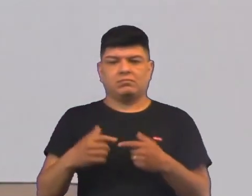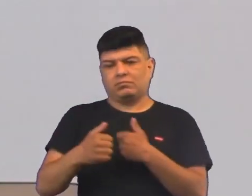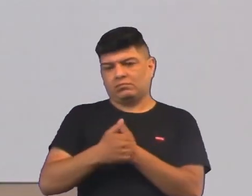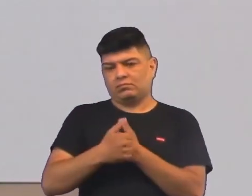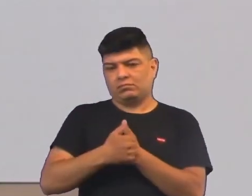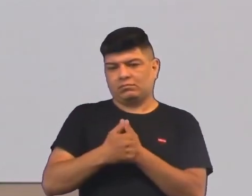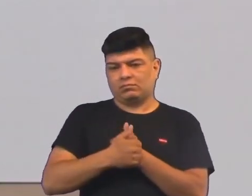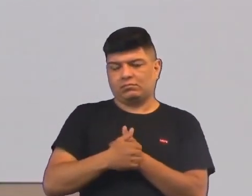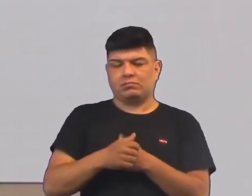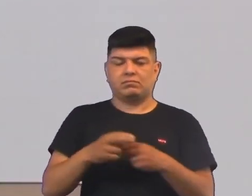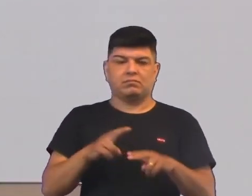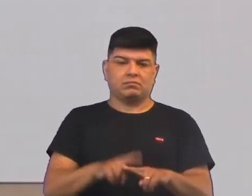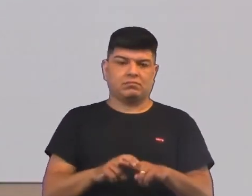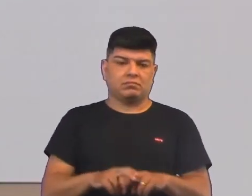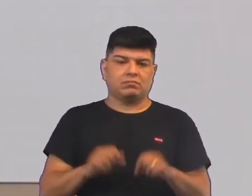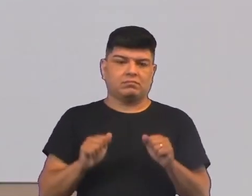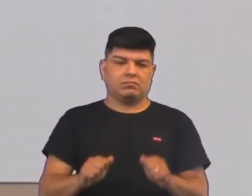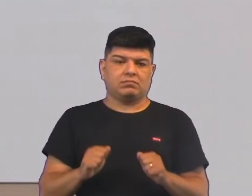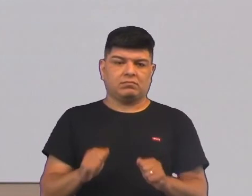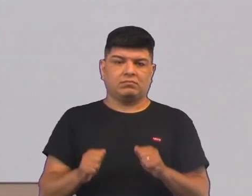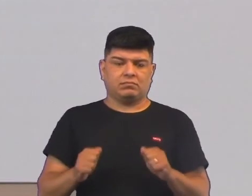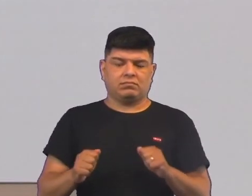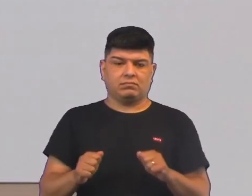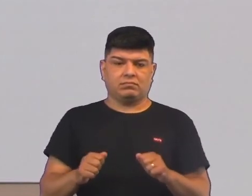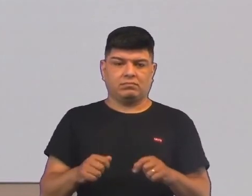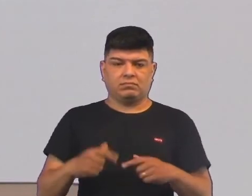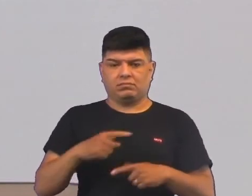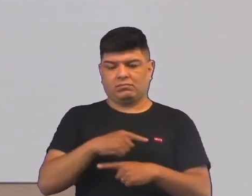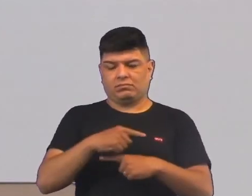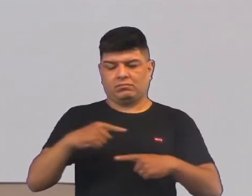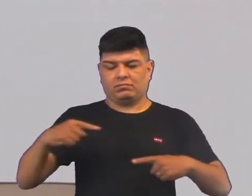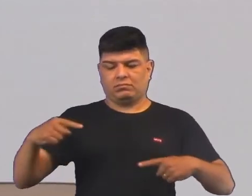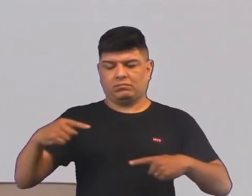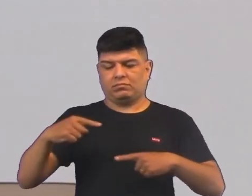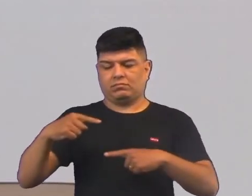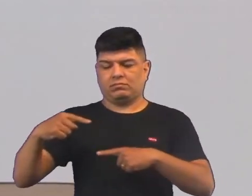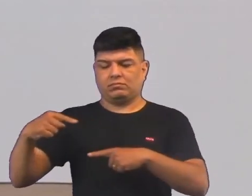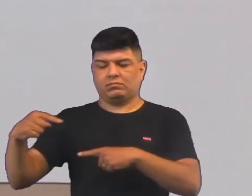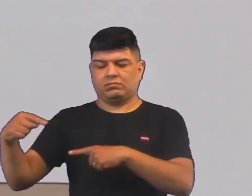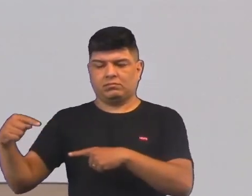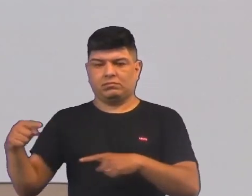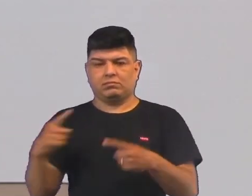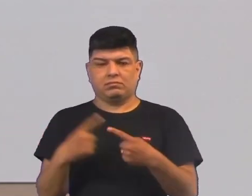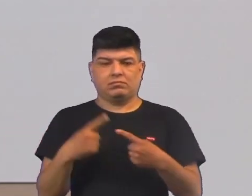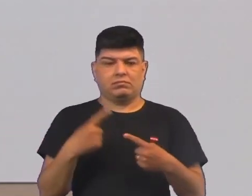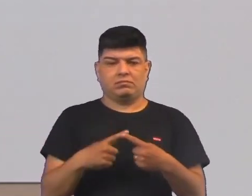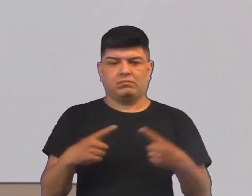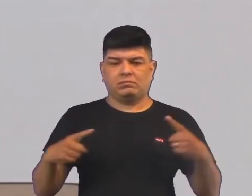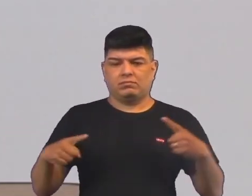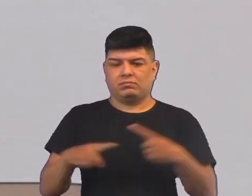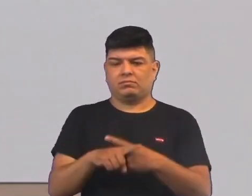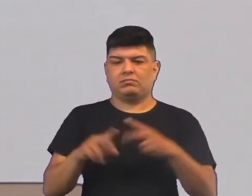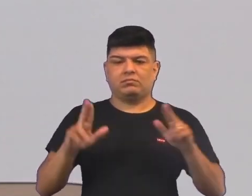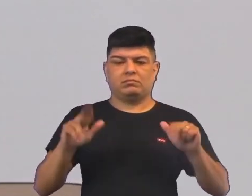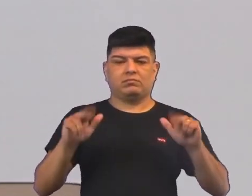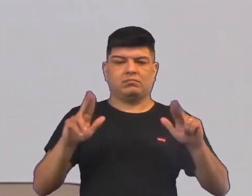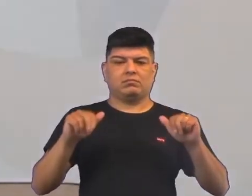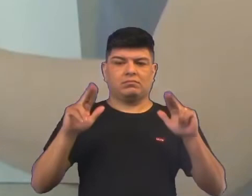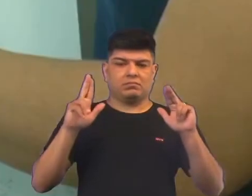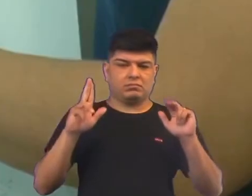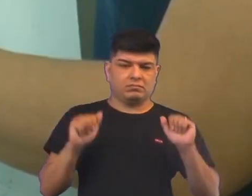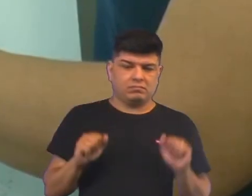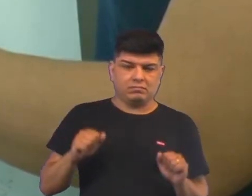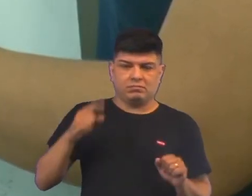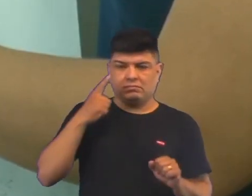uma ao lado da outra. Então, pode também dizer assim que ele tem, ó, esse lado é paralelo com esse. Porque essas retas, elas não se cruzam se